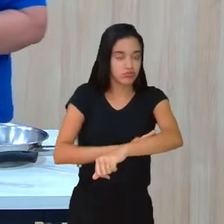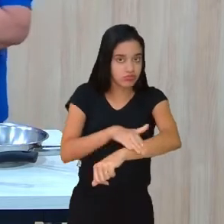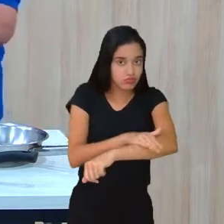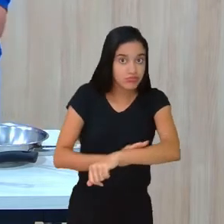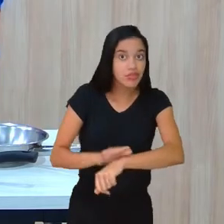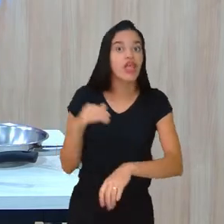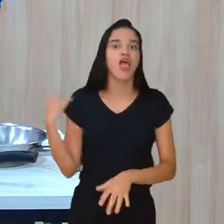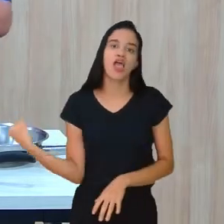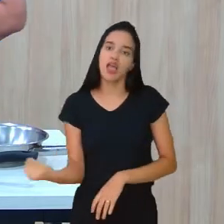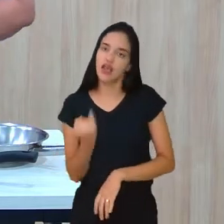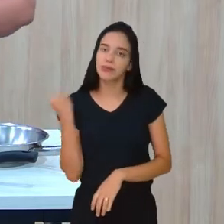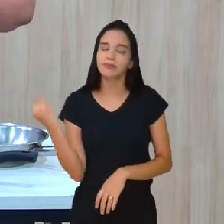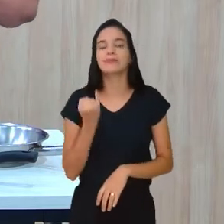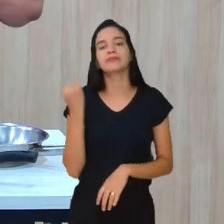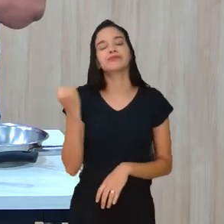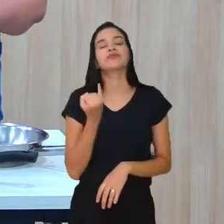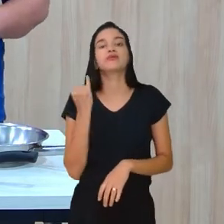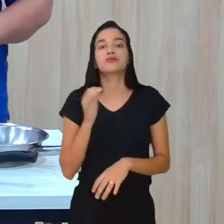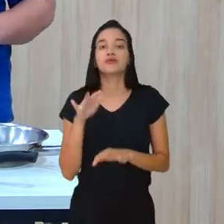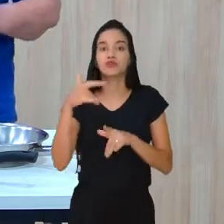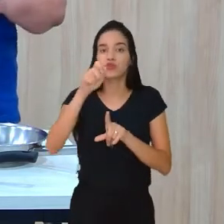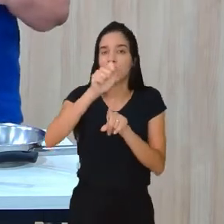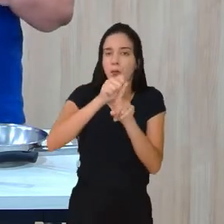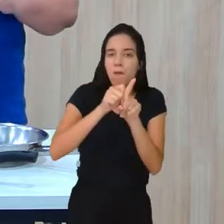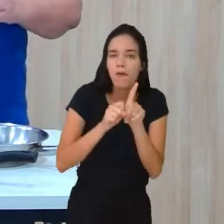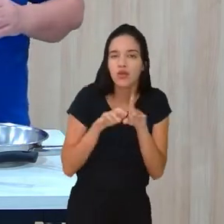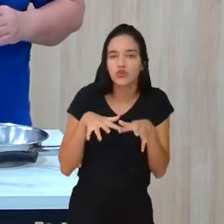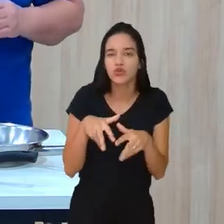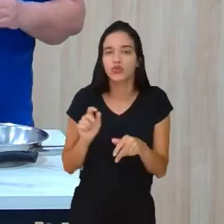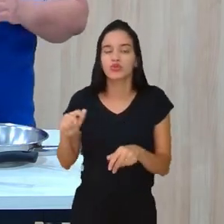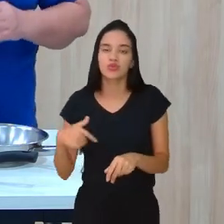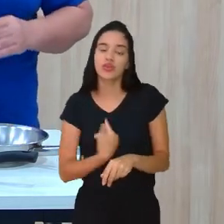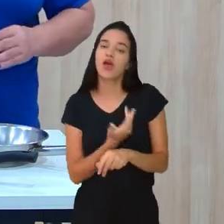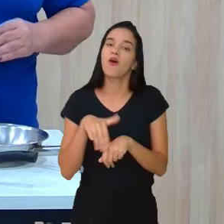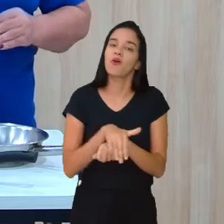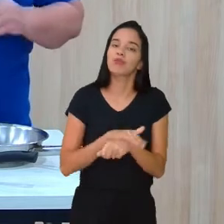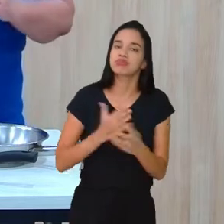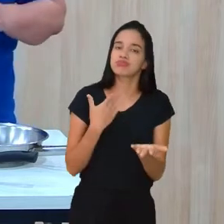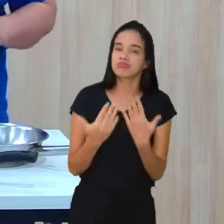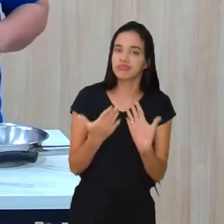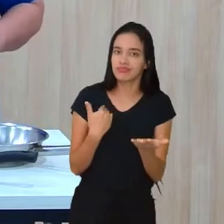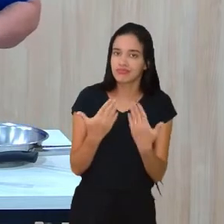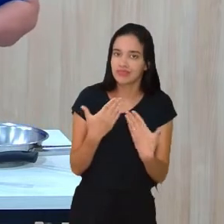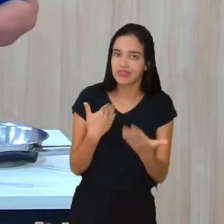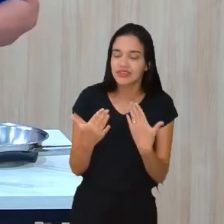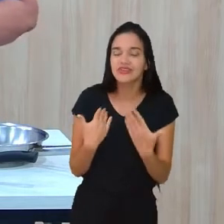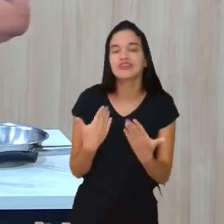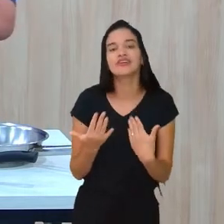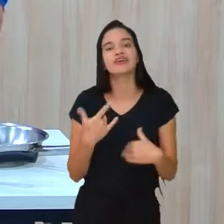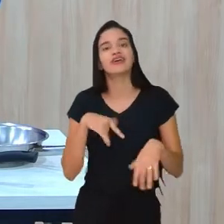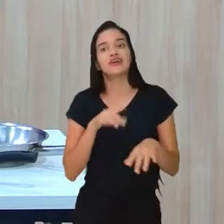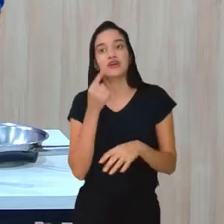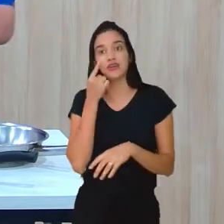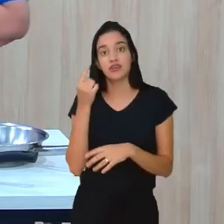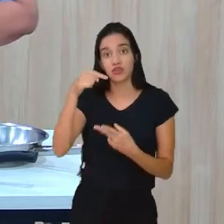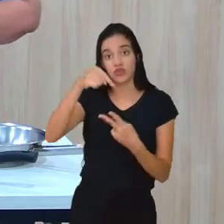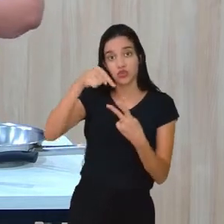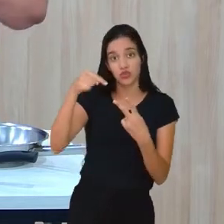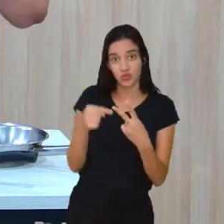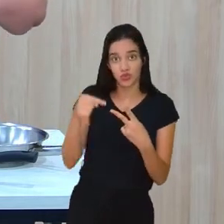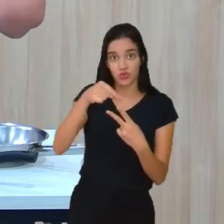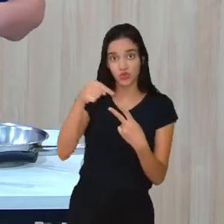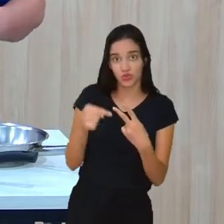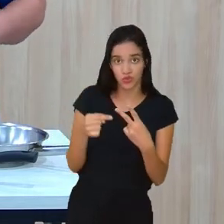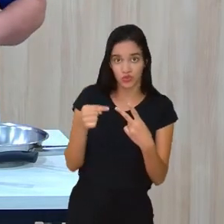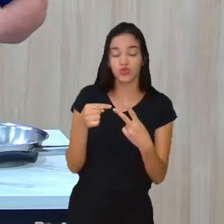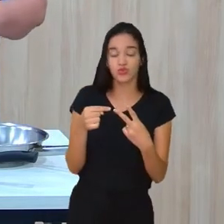importante essa questão aí. E durante o mês inteiro, nós vamos estar conversando a respeito, né, dessas duas, vamos dizer assim, essas